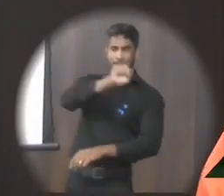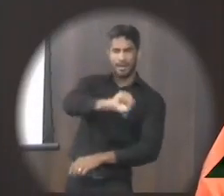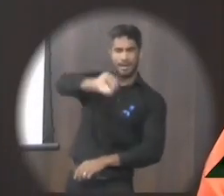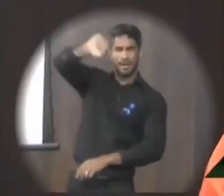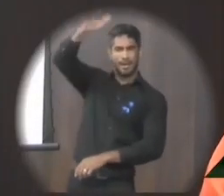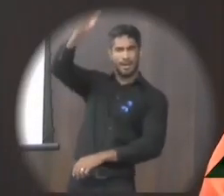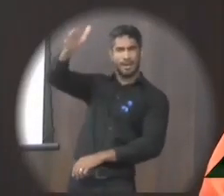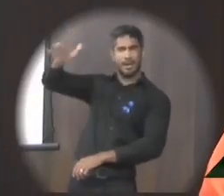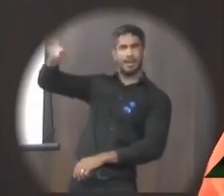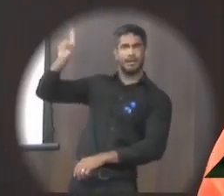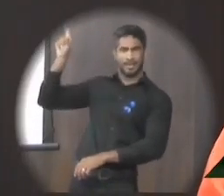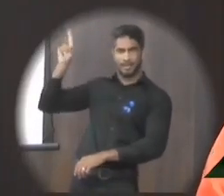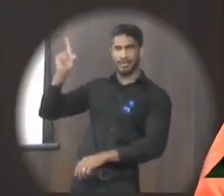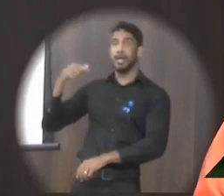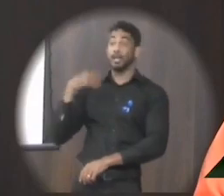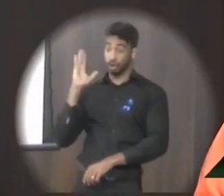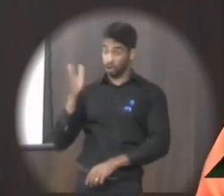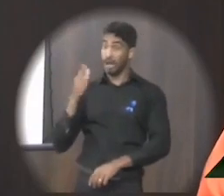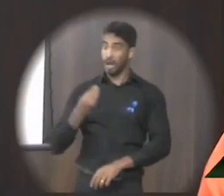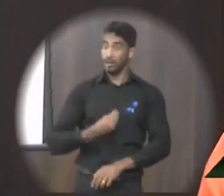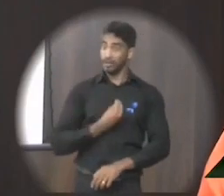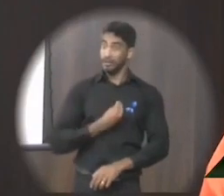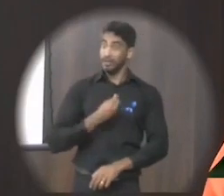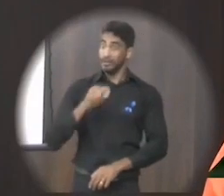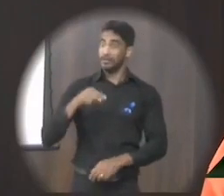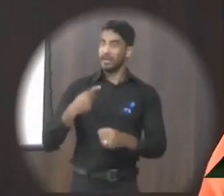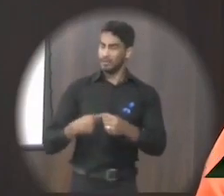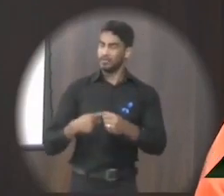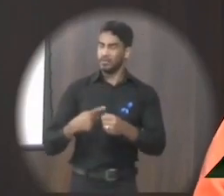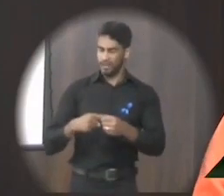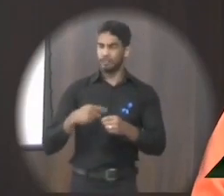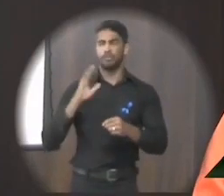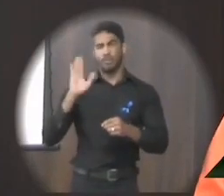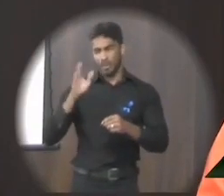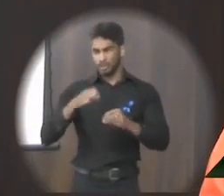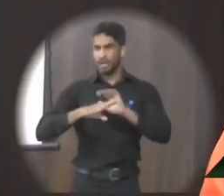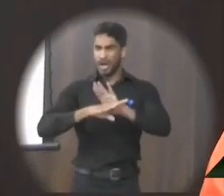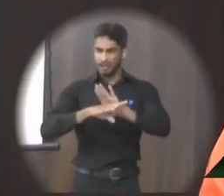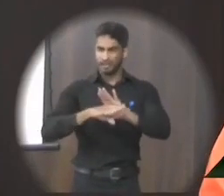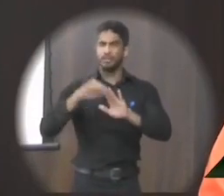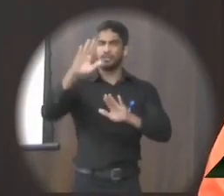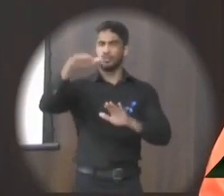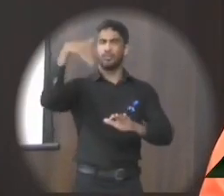gente já estava no município, atendeu o incêndio lá do outro